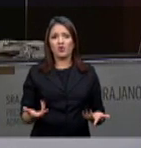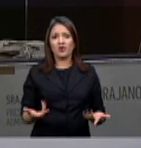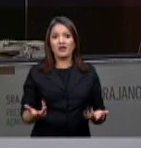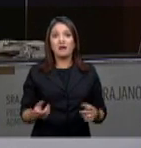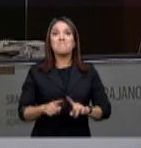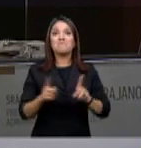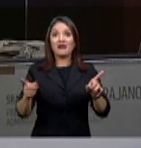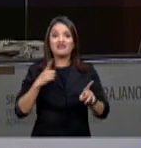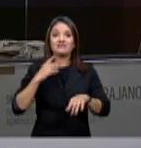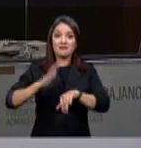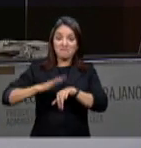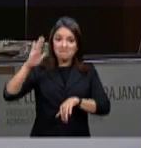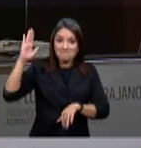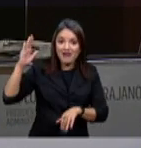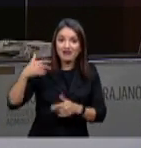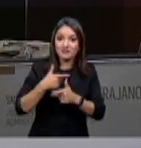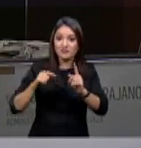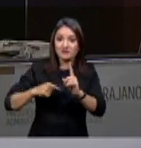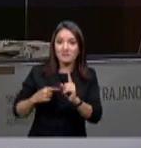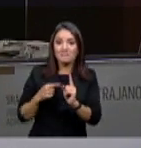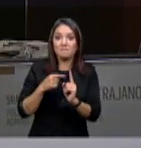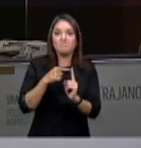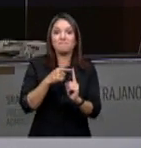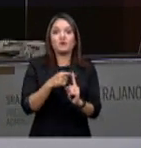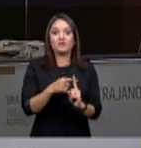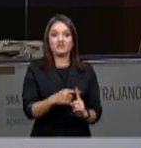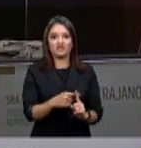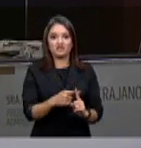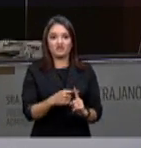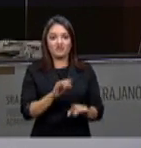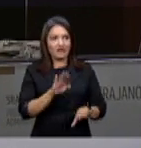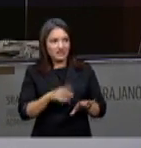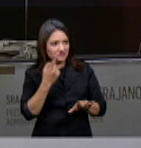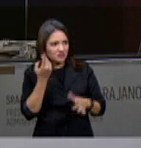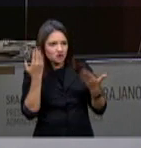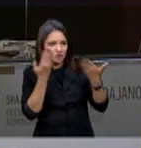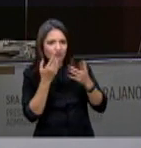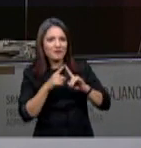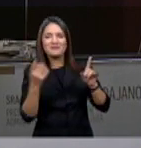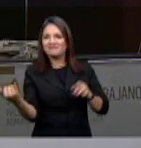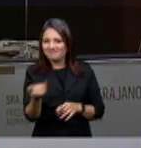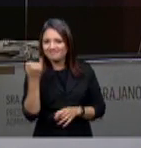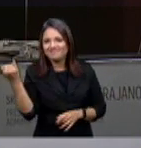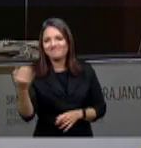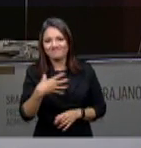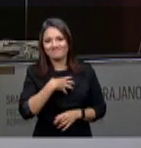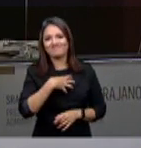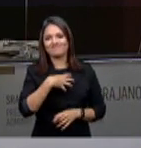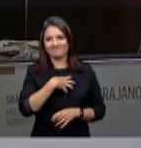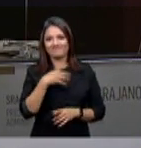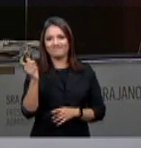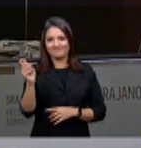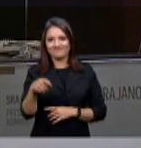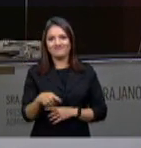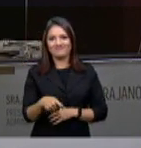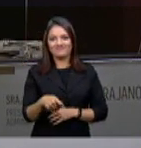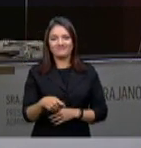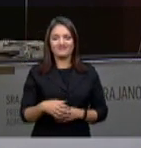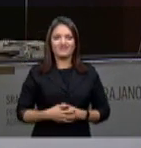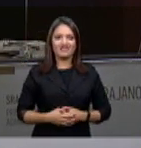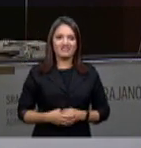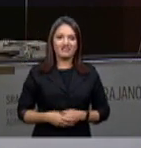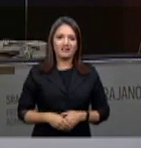traz muito mais vantagens e não é a que não é tão palpável assim mas é muito importante então assim isso